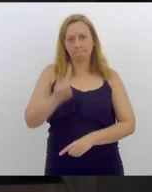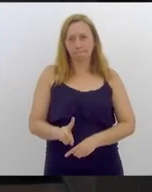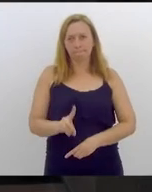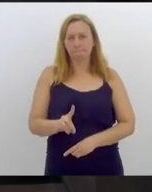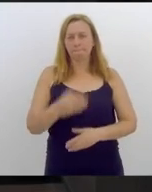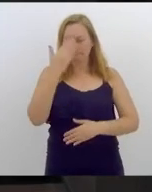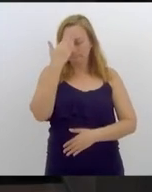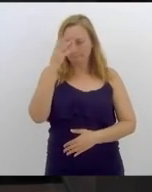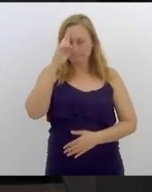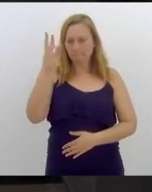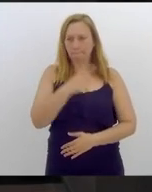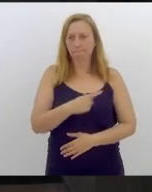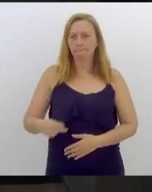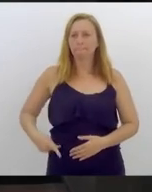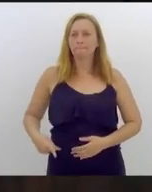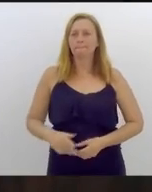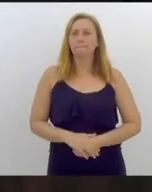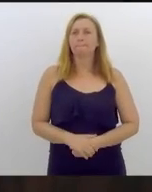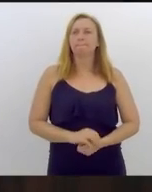Muito obrigado